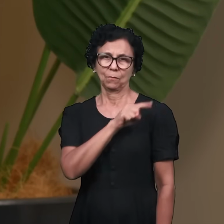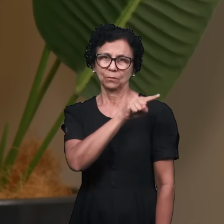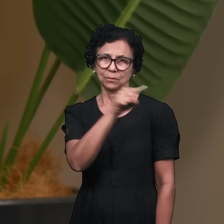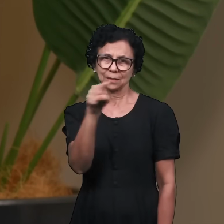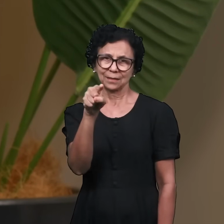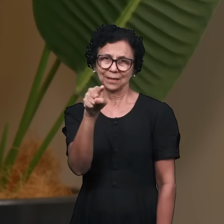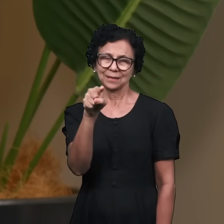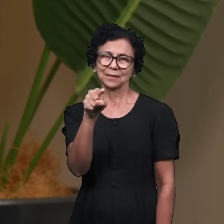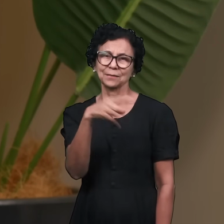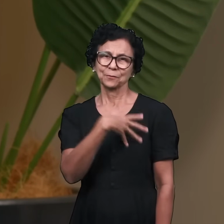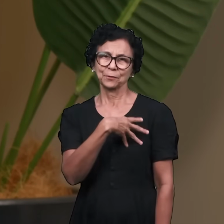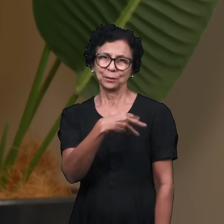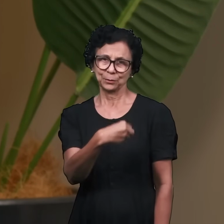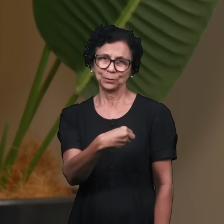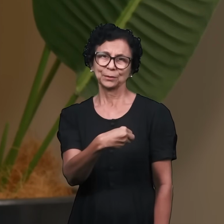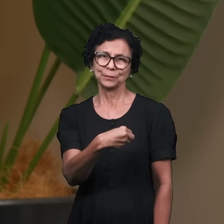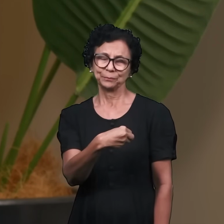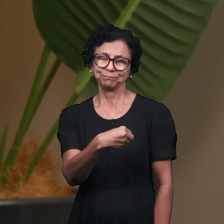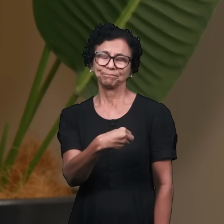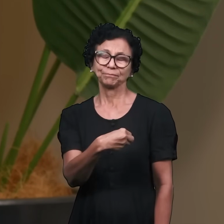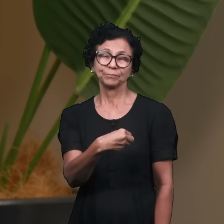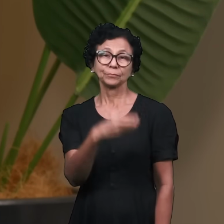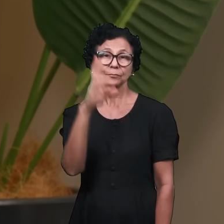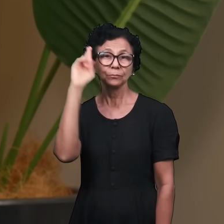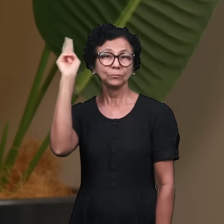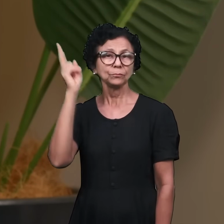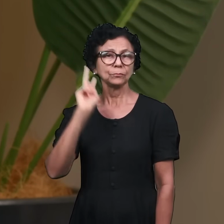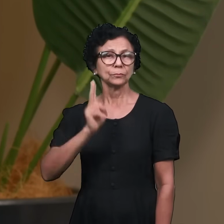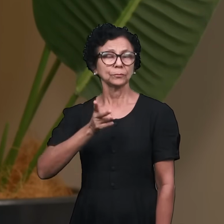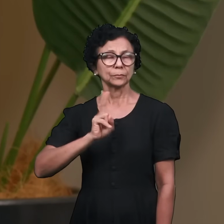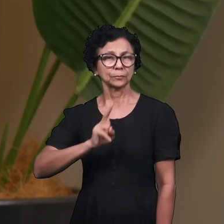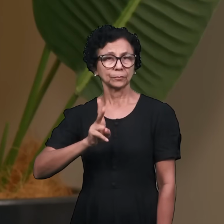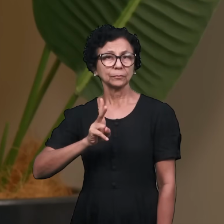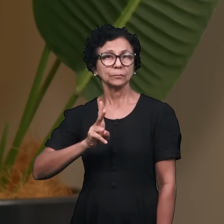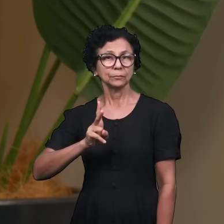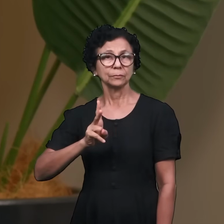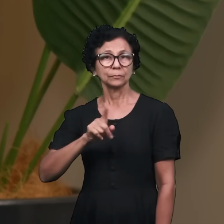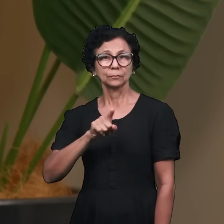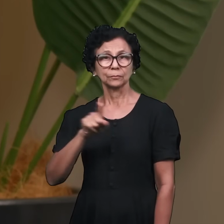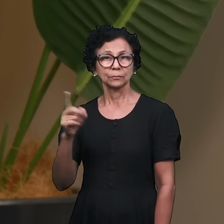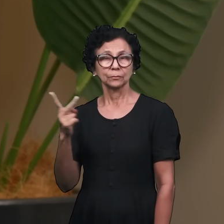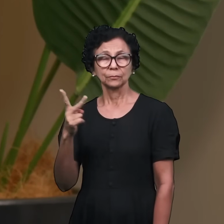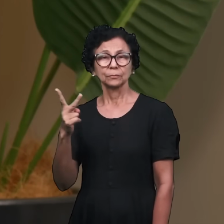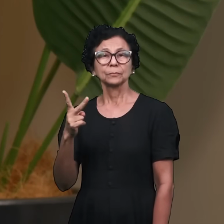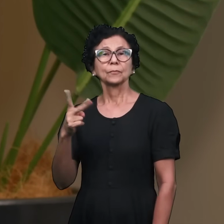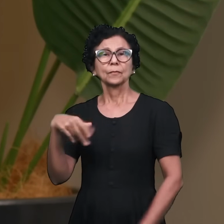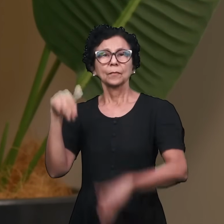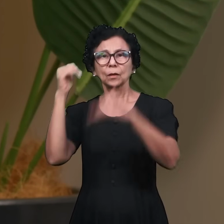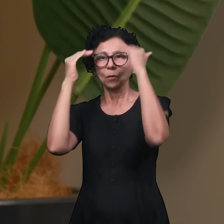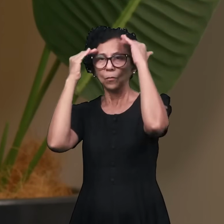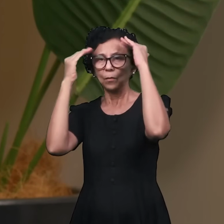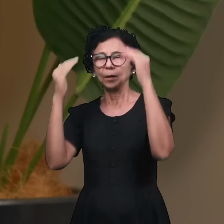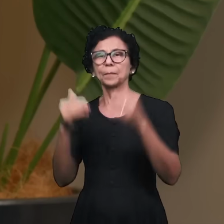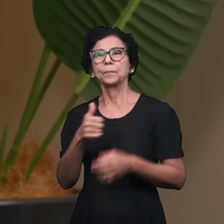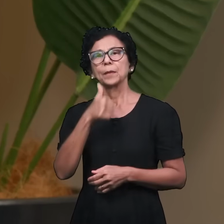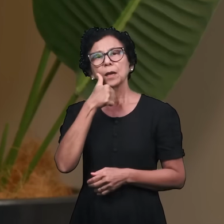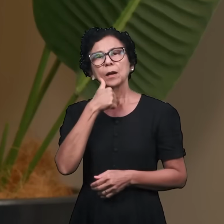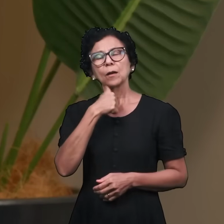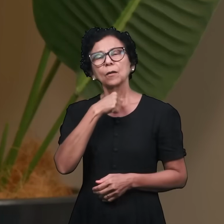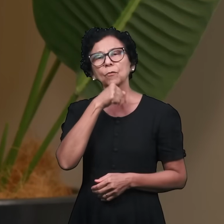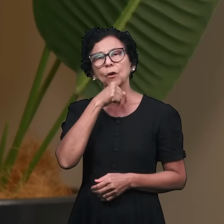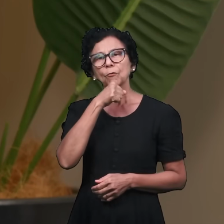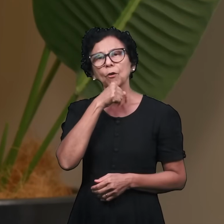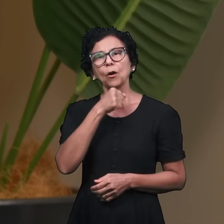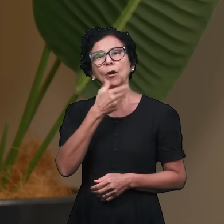um de vocês. E sempre o Senhor vai honrá-los também como pais, como avós, como